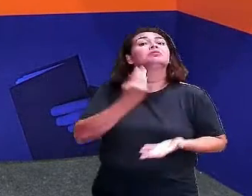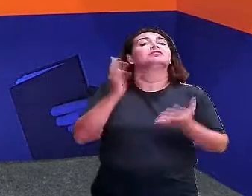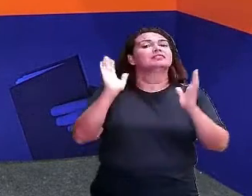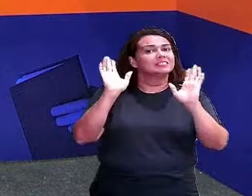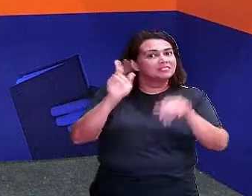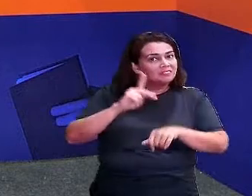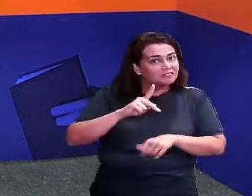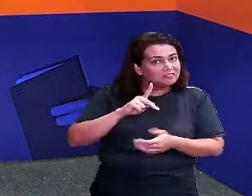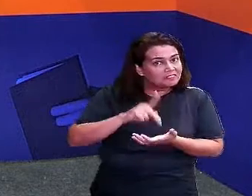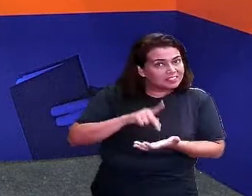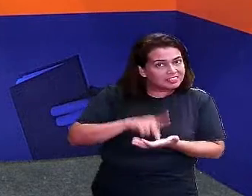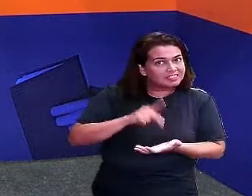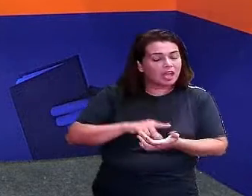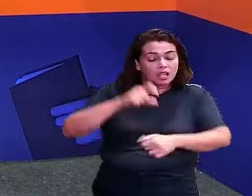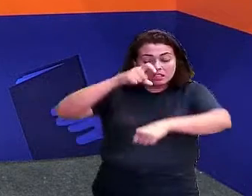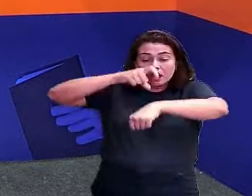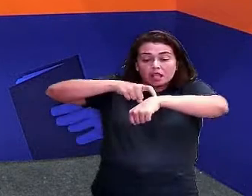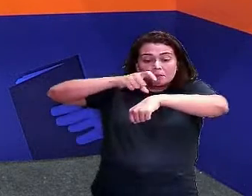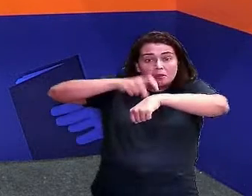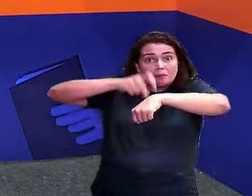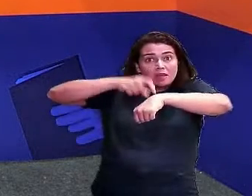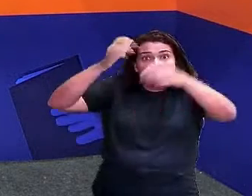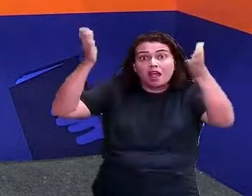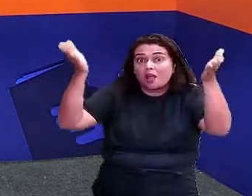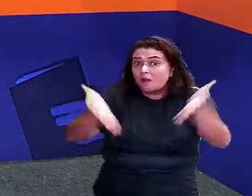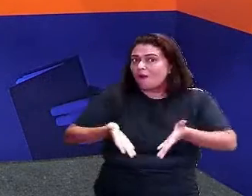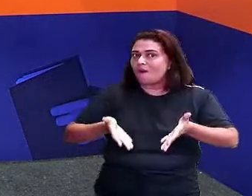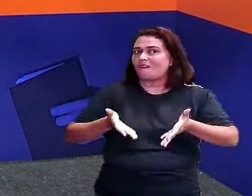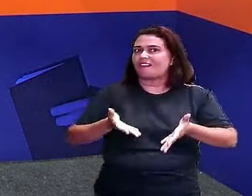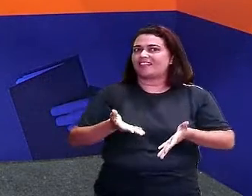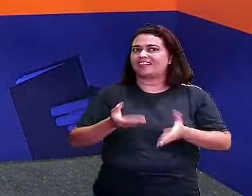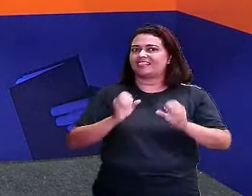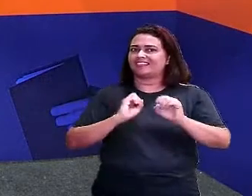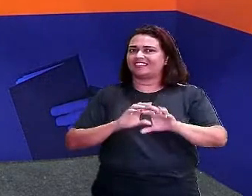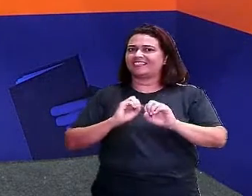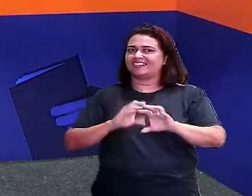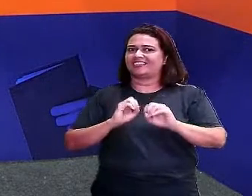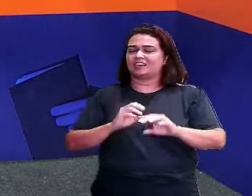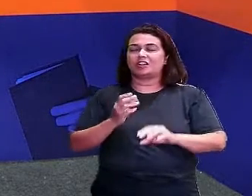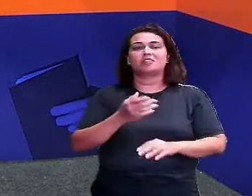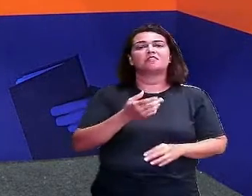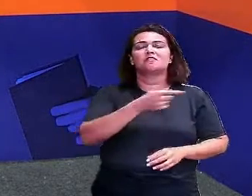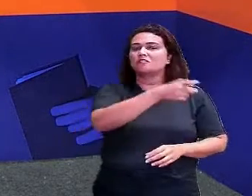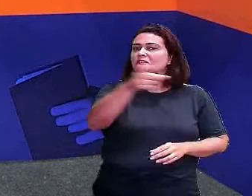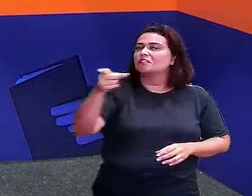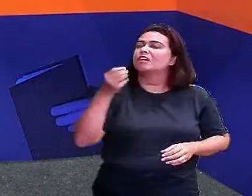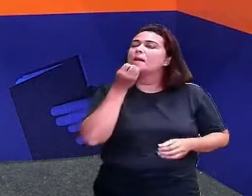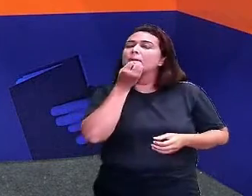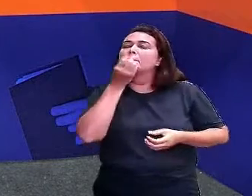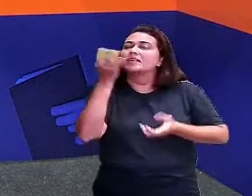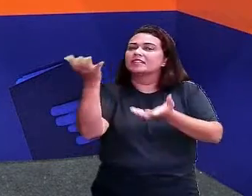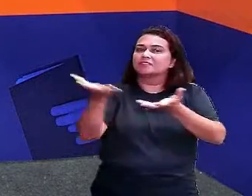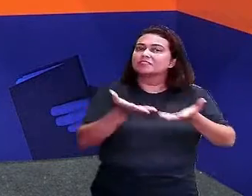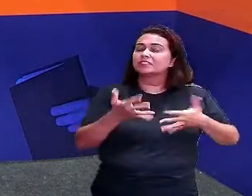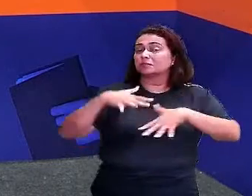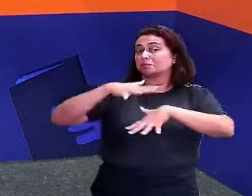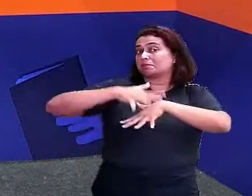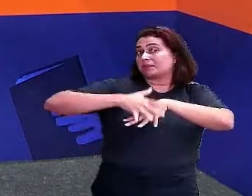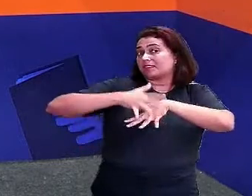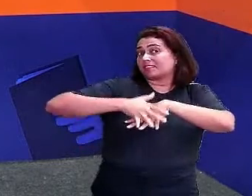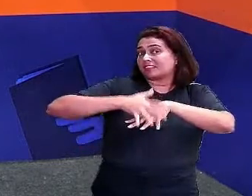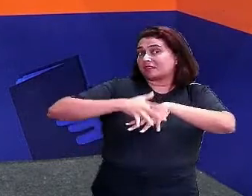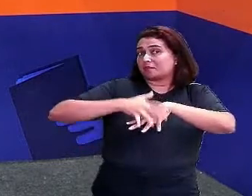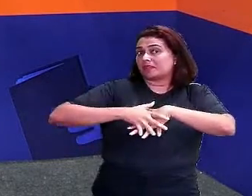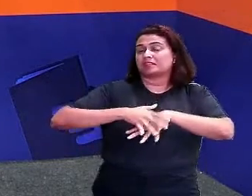está acontecendo ao vivo a nossa aula de hoje. Então, sejam bem-vindos à nossa aula de matemática de hoje, para o